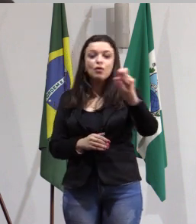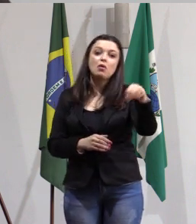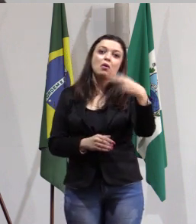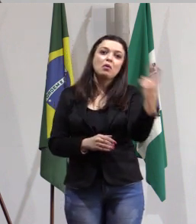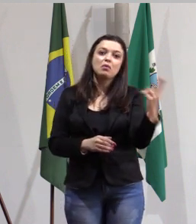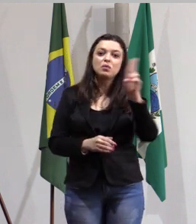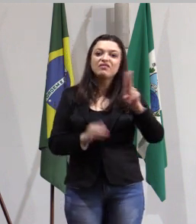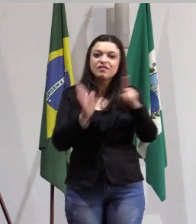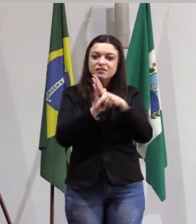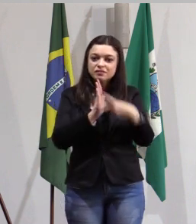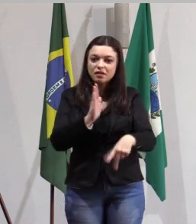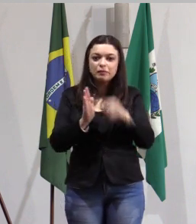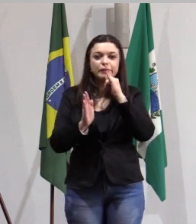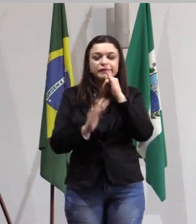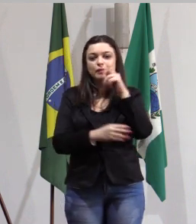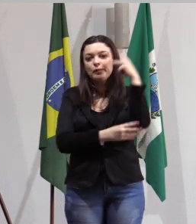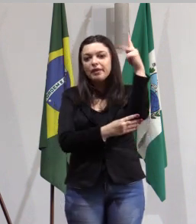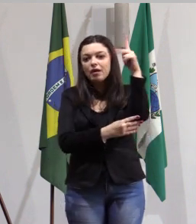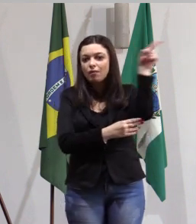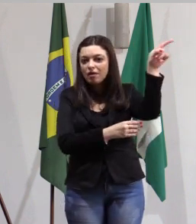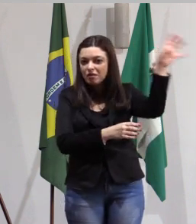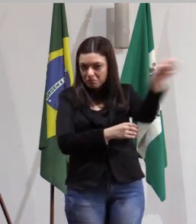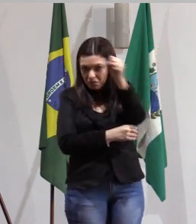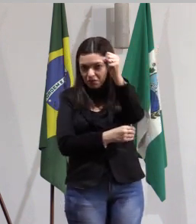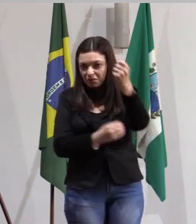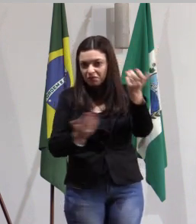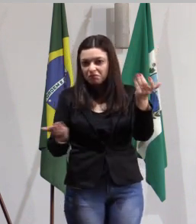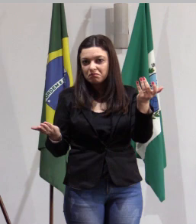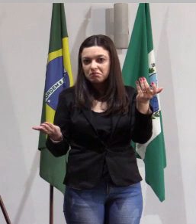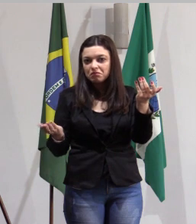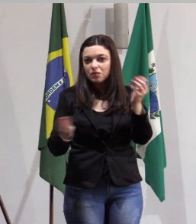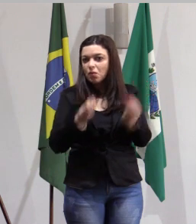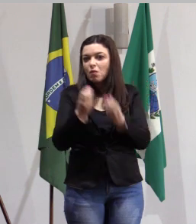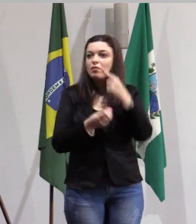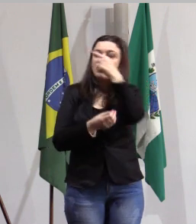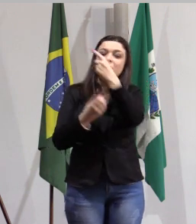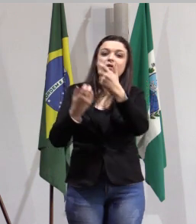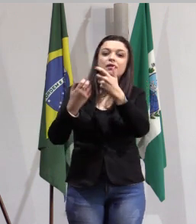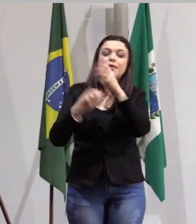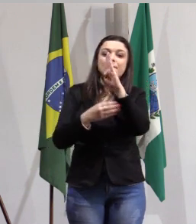Piraquara, campus ali do centro de visão, na Batel,